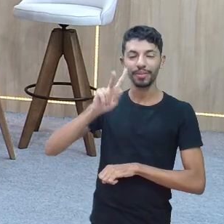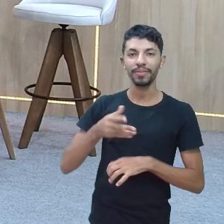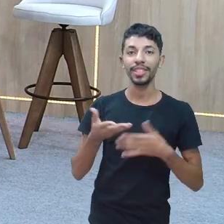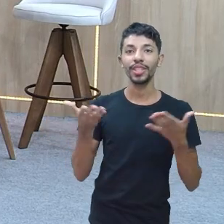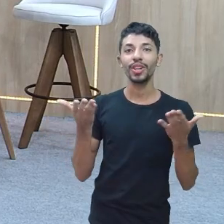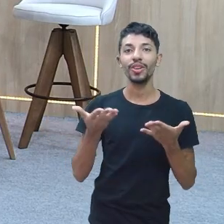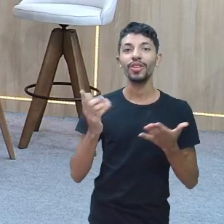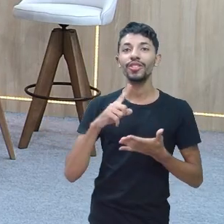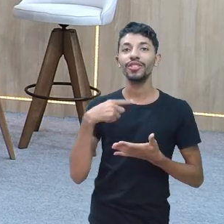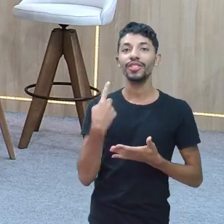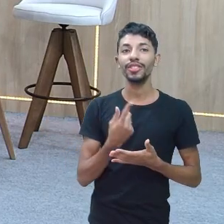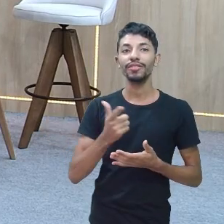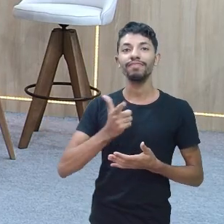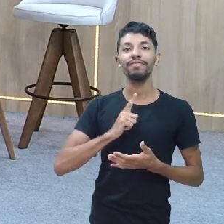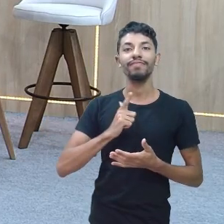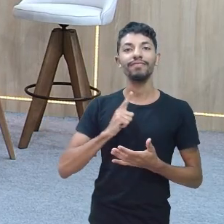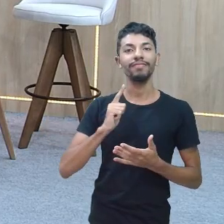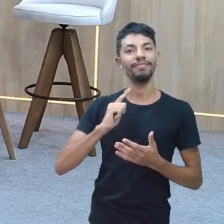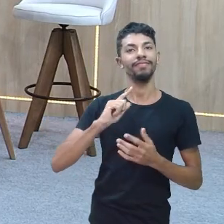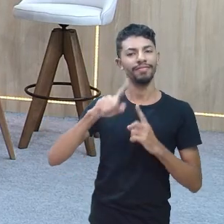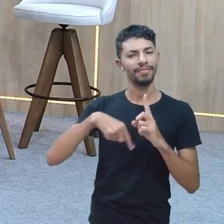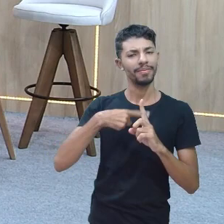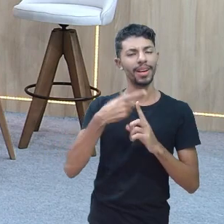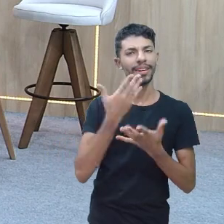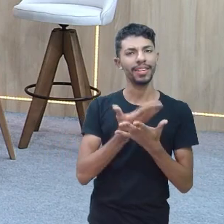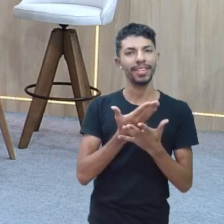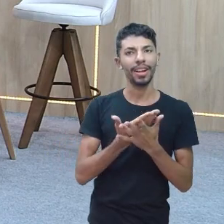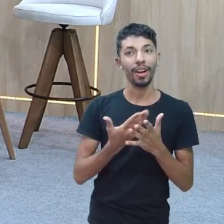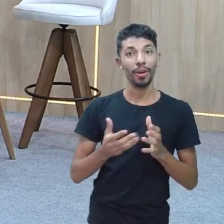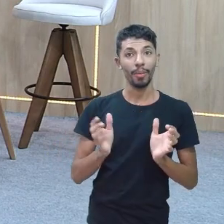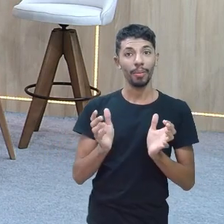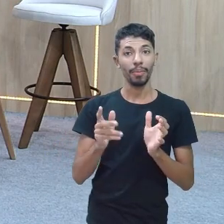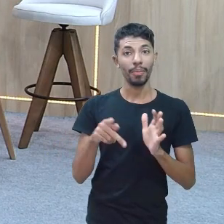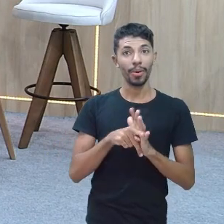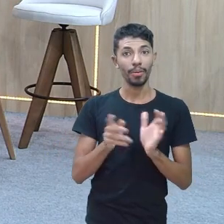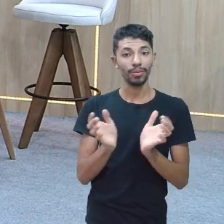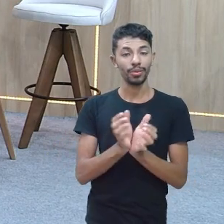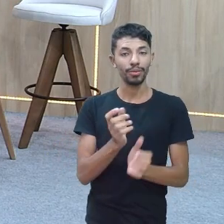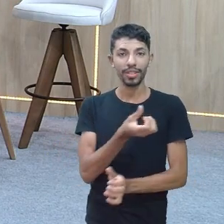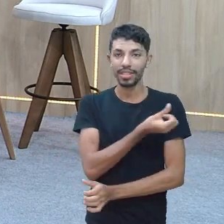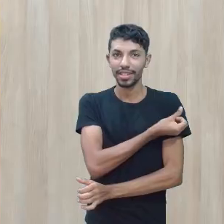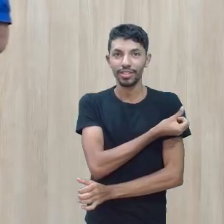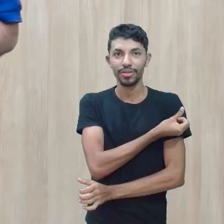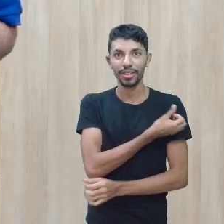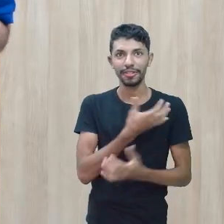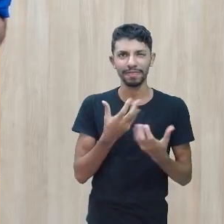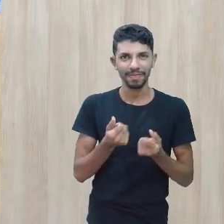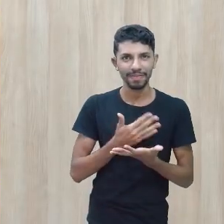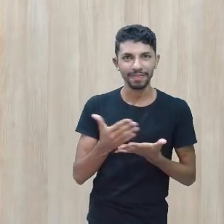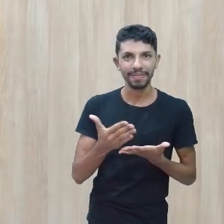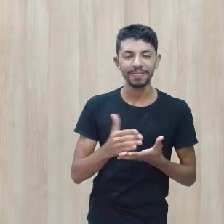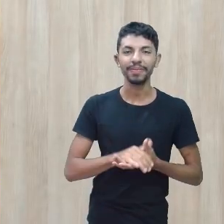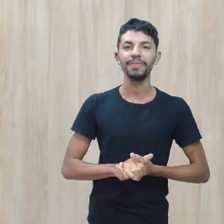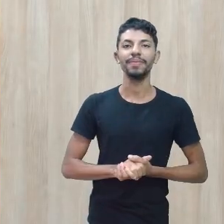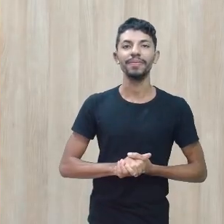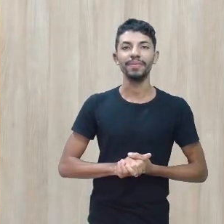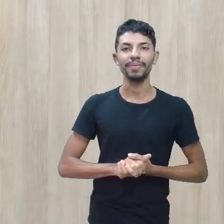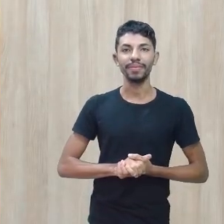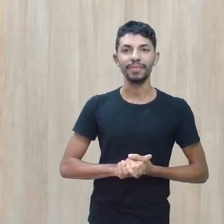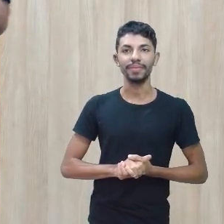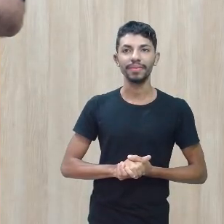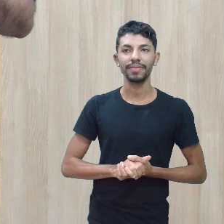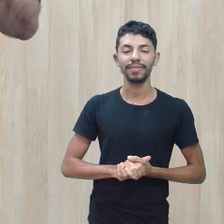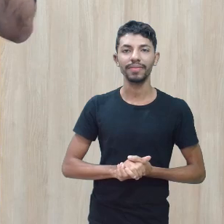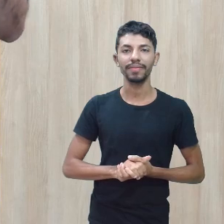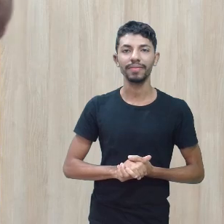nós teremos mais uma aula para a turma do 6º ano. Vamos começar?